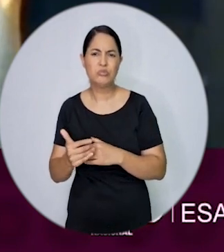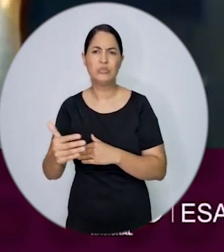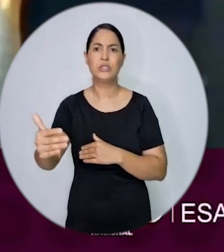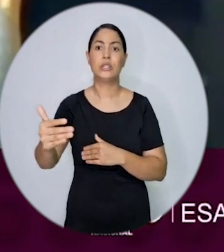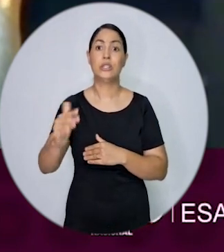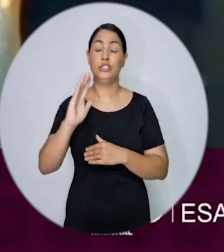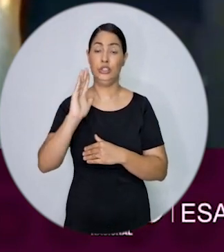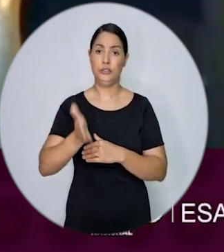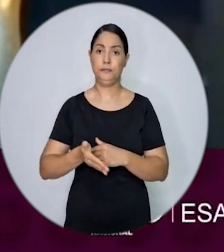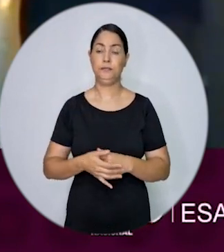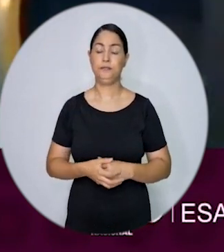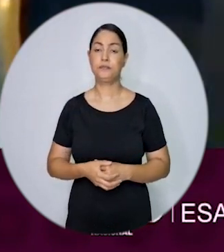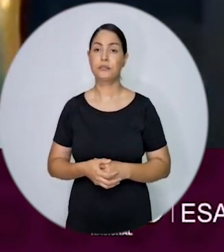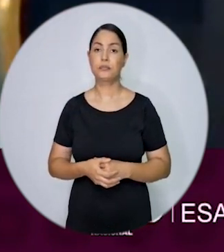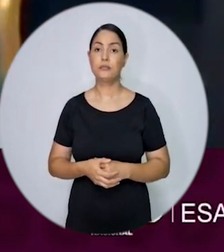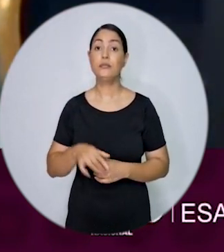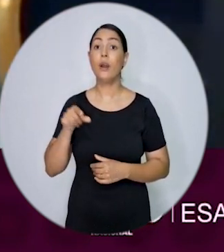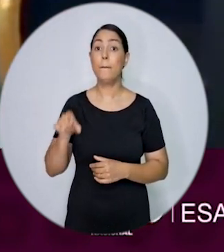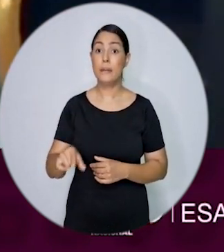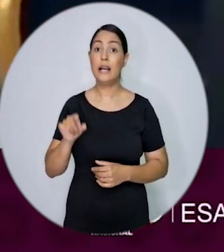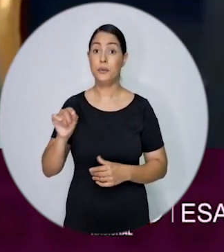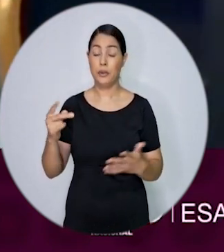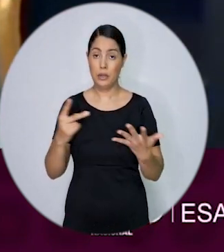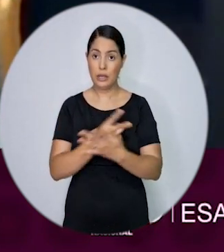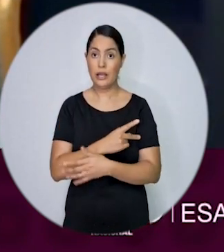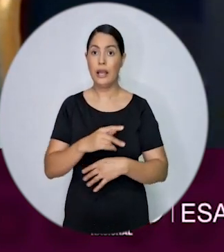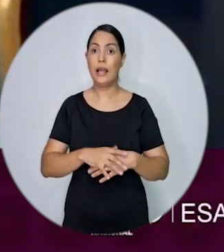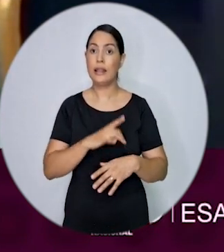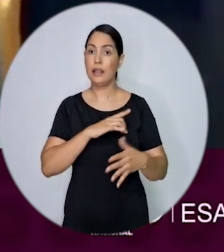Alteração que permitiu que o relator